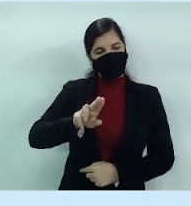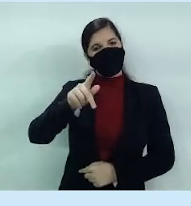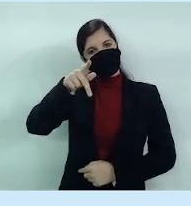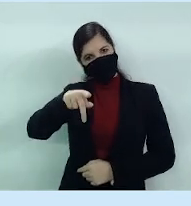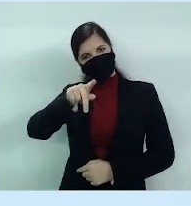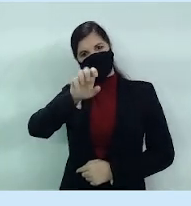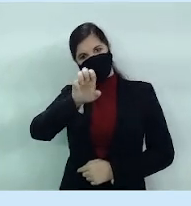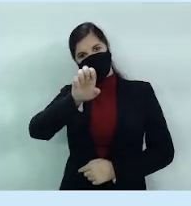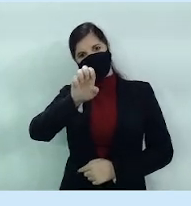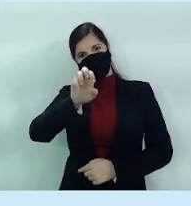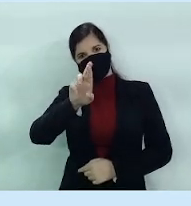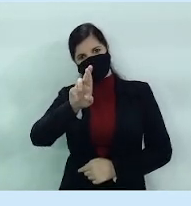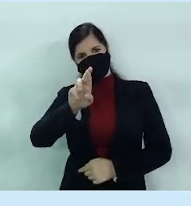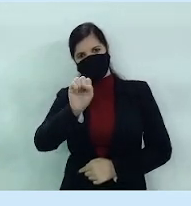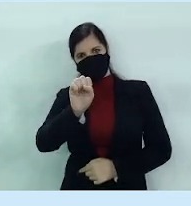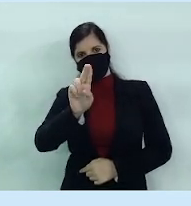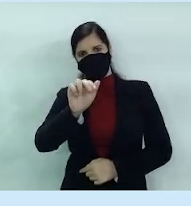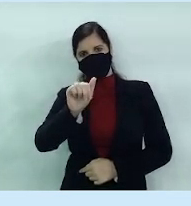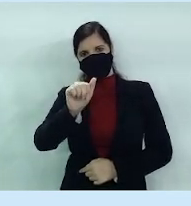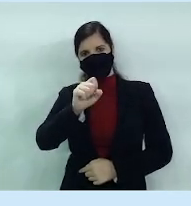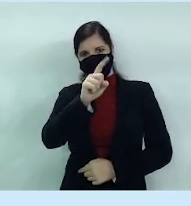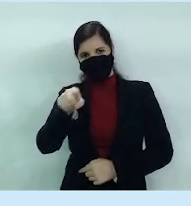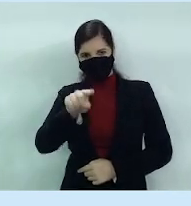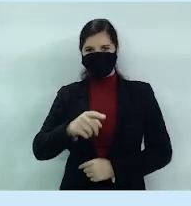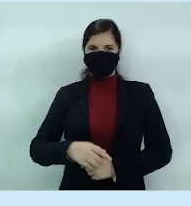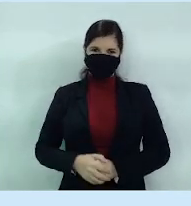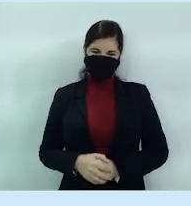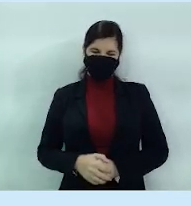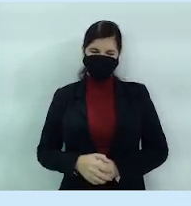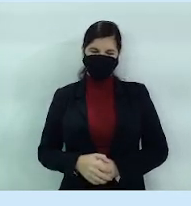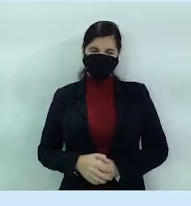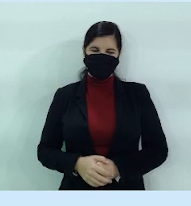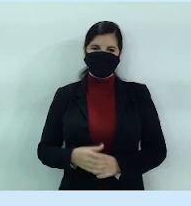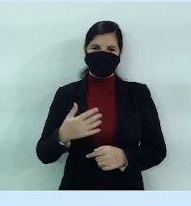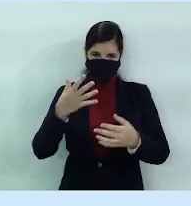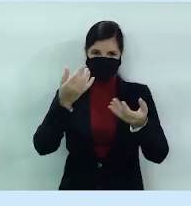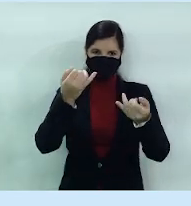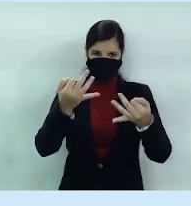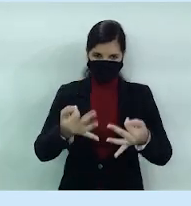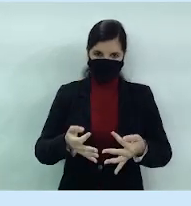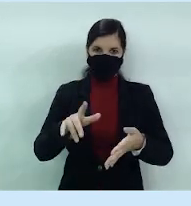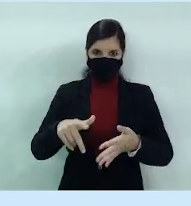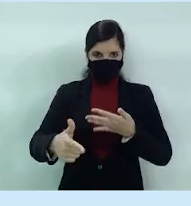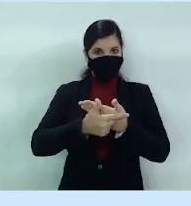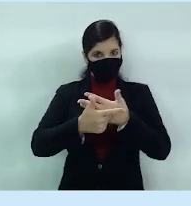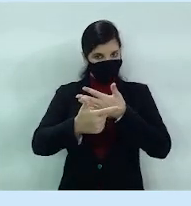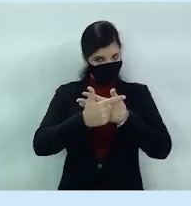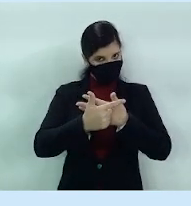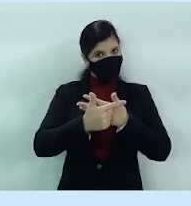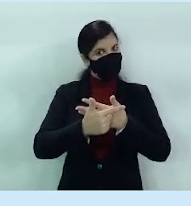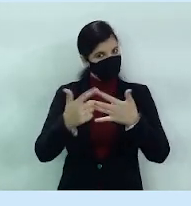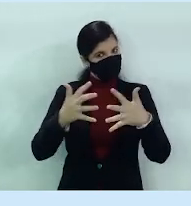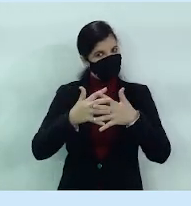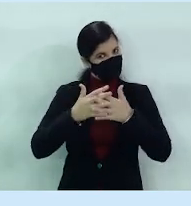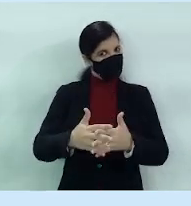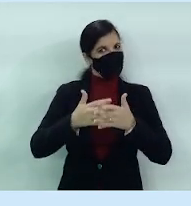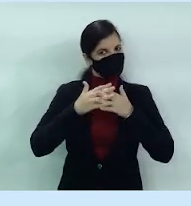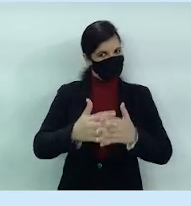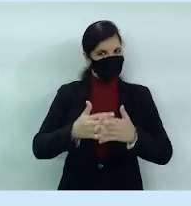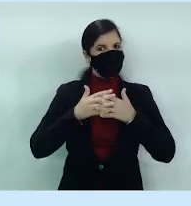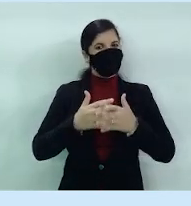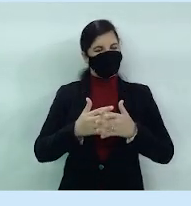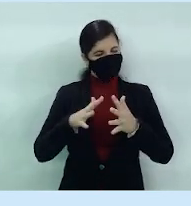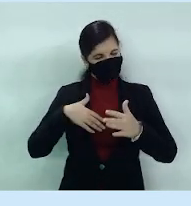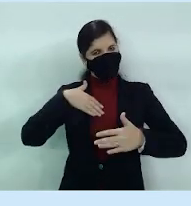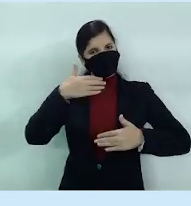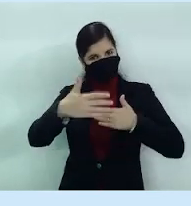persuasão. E isso, como a gente viu ainda agora, né, como acabei de falar para vocês, é uma tarefa um pouco complicada, mas a gente vai